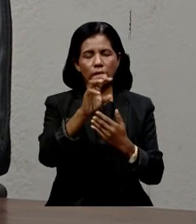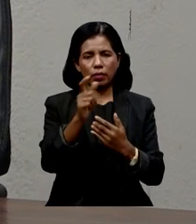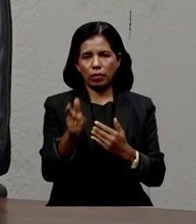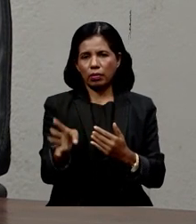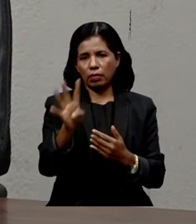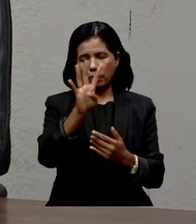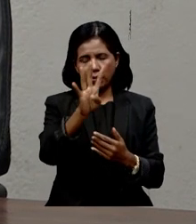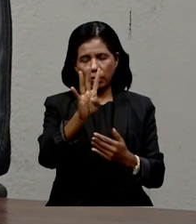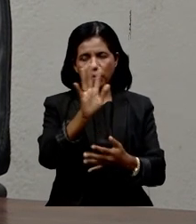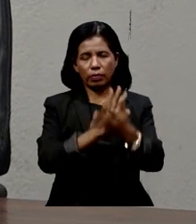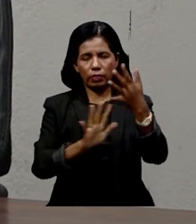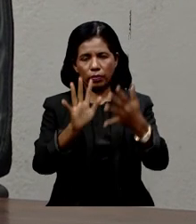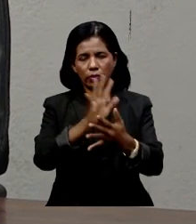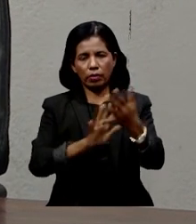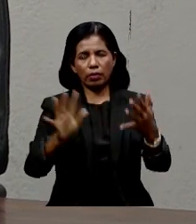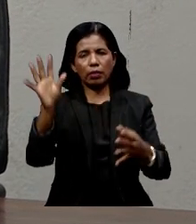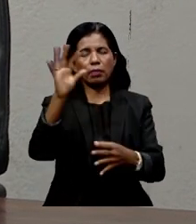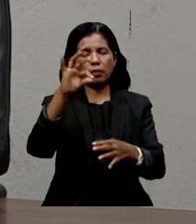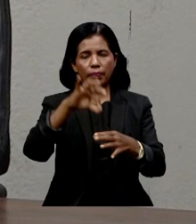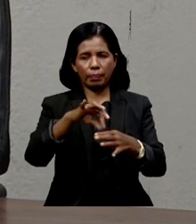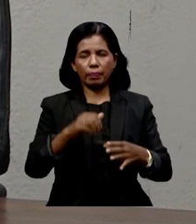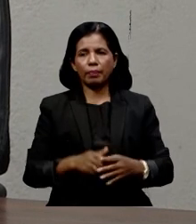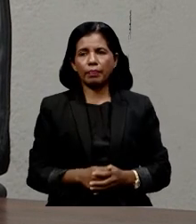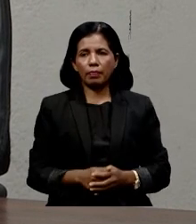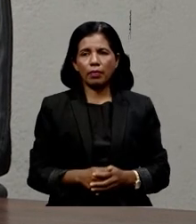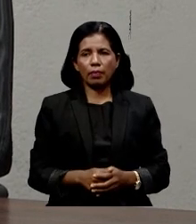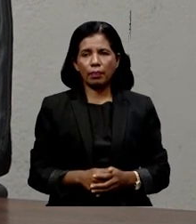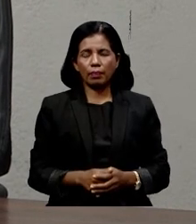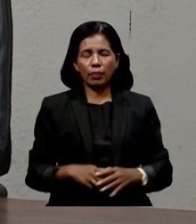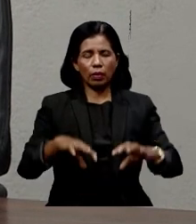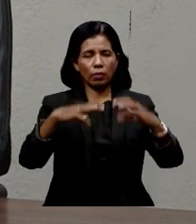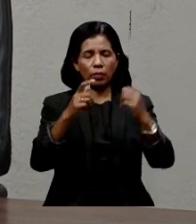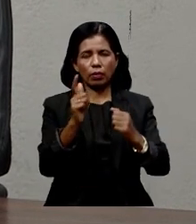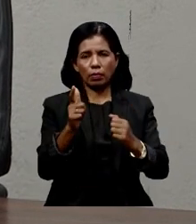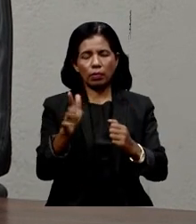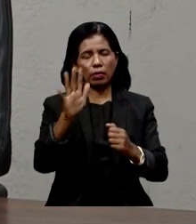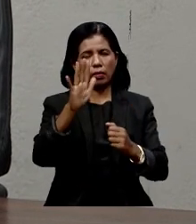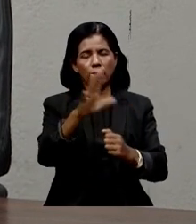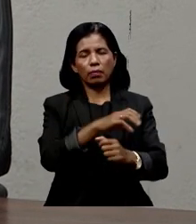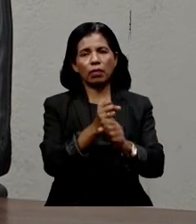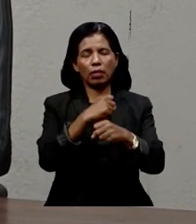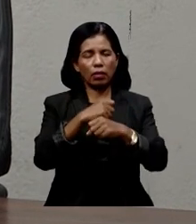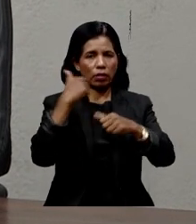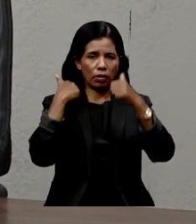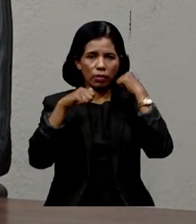2024, Festa Popular. Né? O Comitê Orientador 25 se halau em atividade